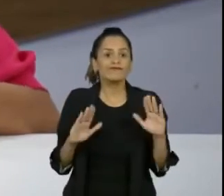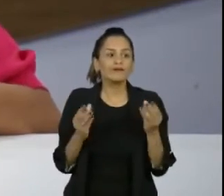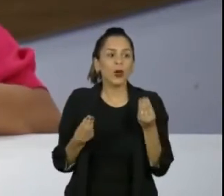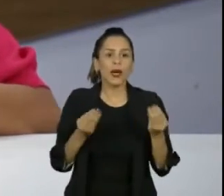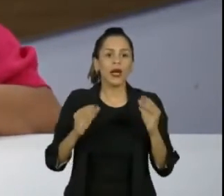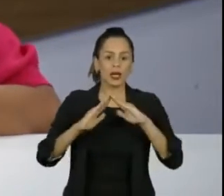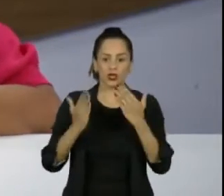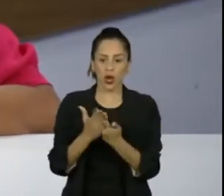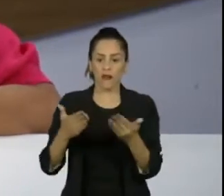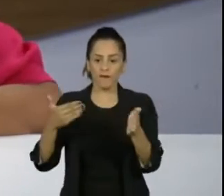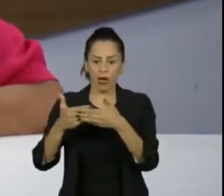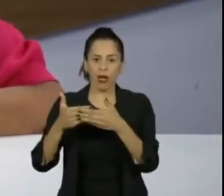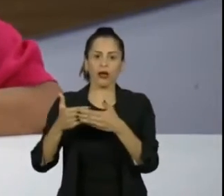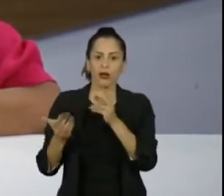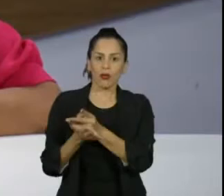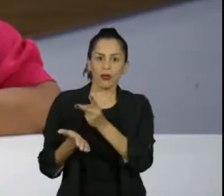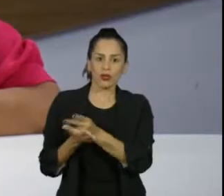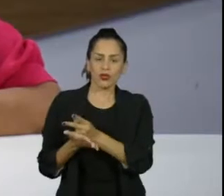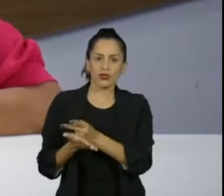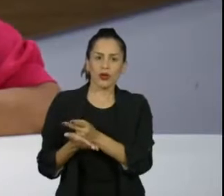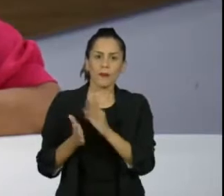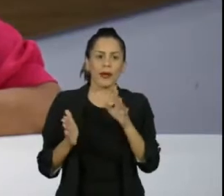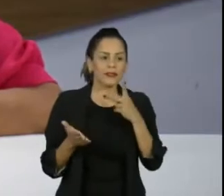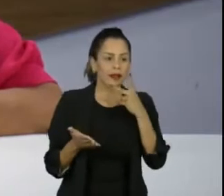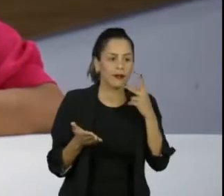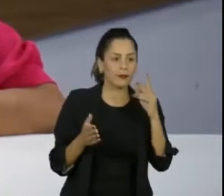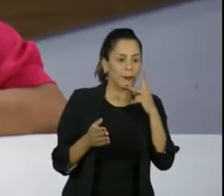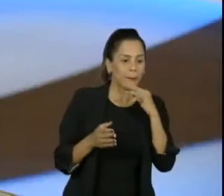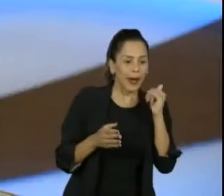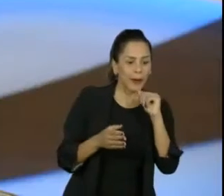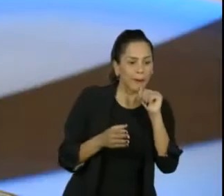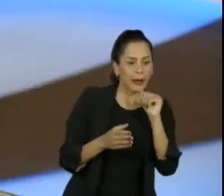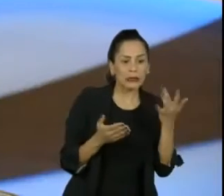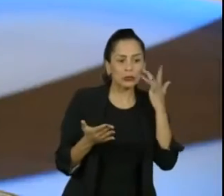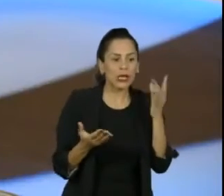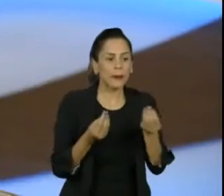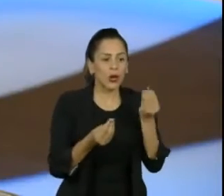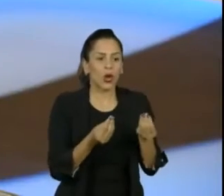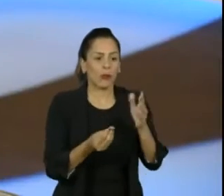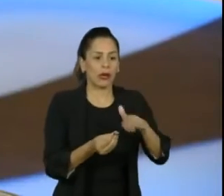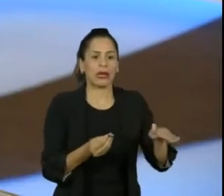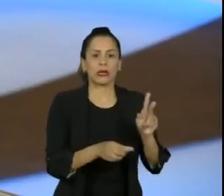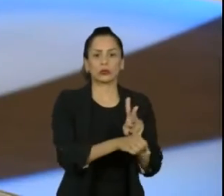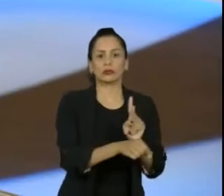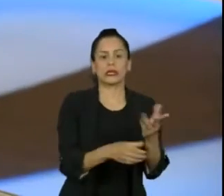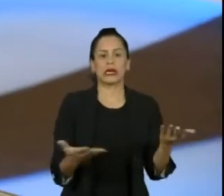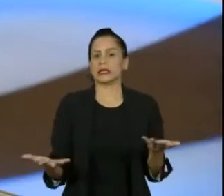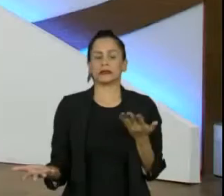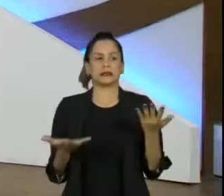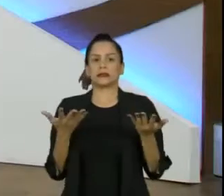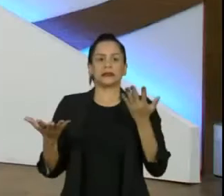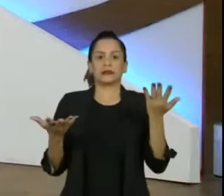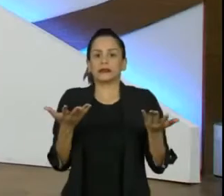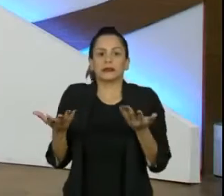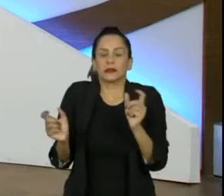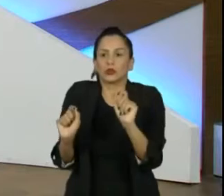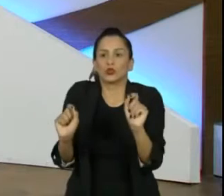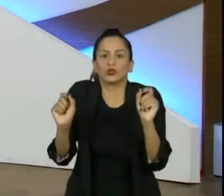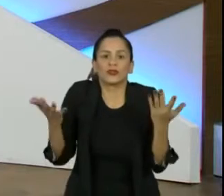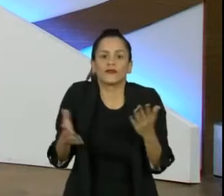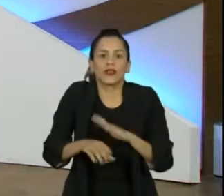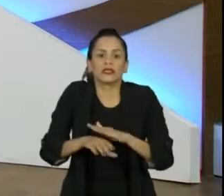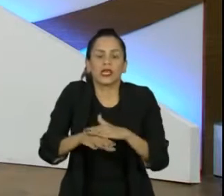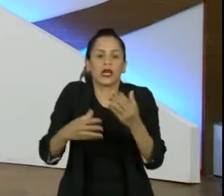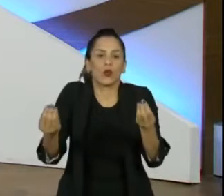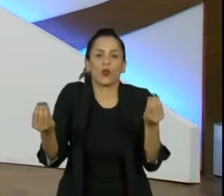um formato que a Prefeitura de Belo Horizonte adotaria, o ensino remoto. E o que fazer com essas crianças, né? Porque a